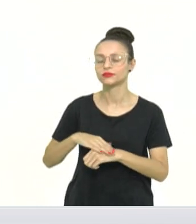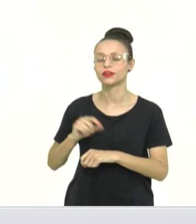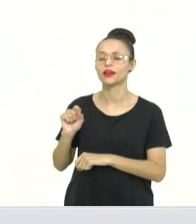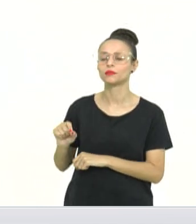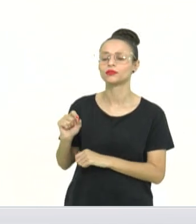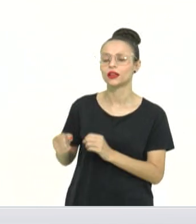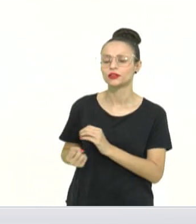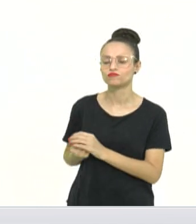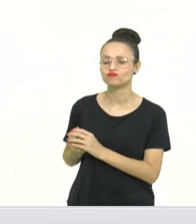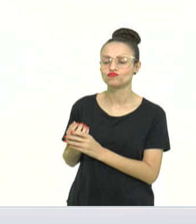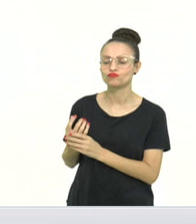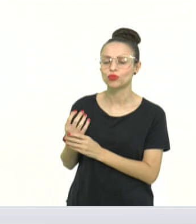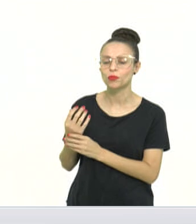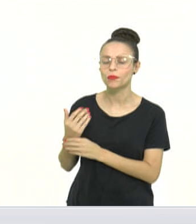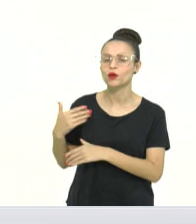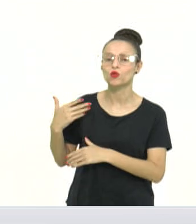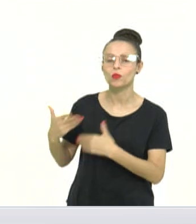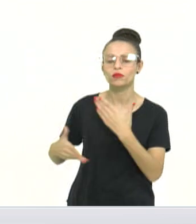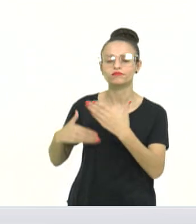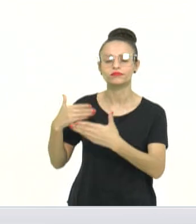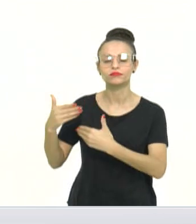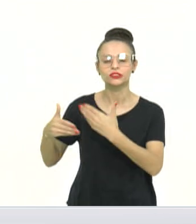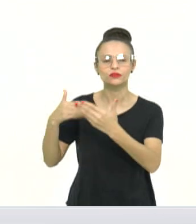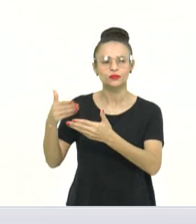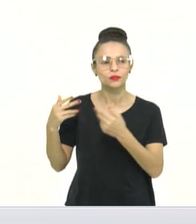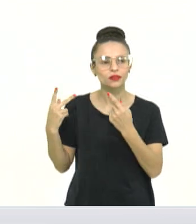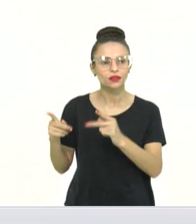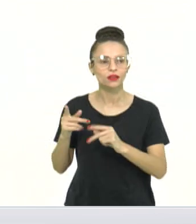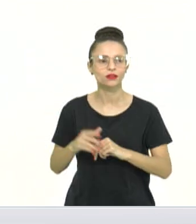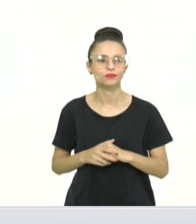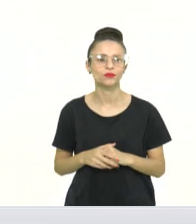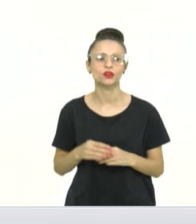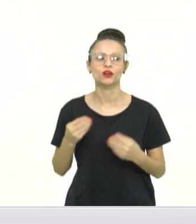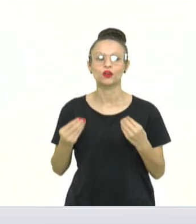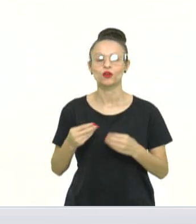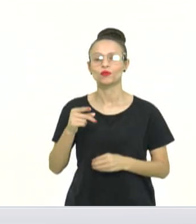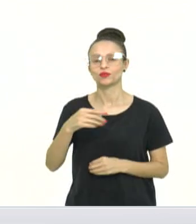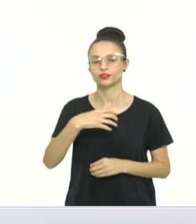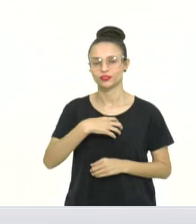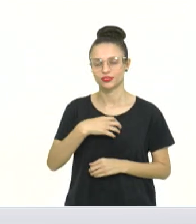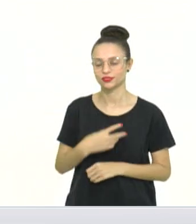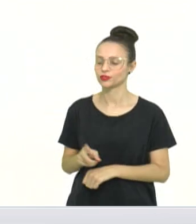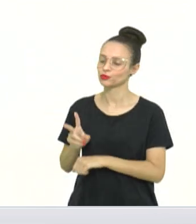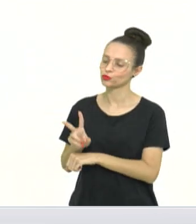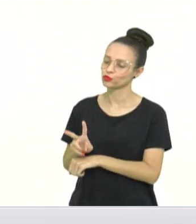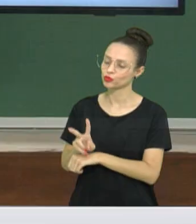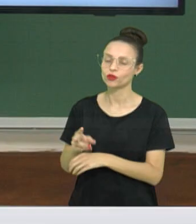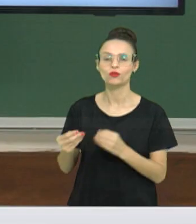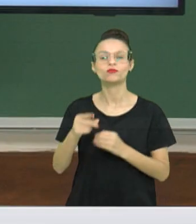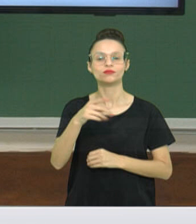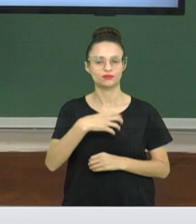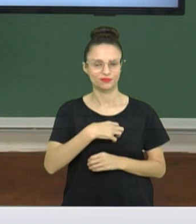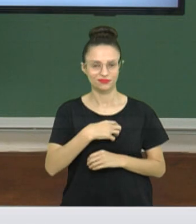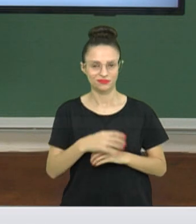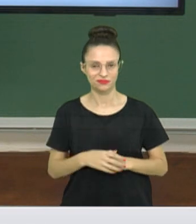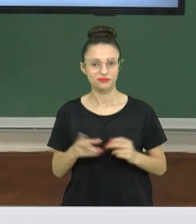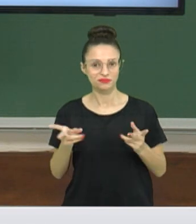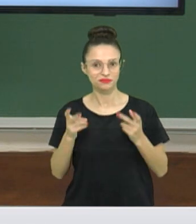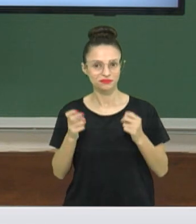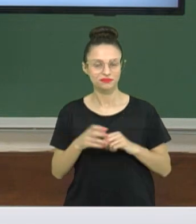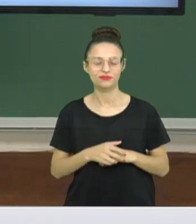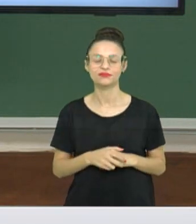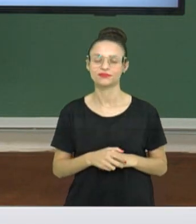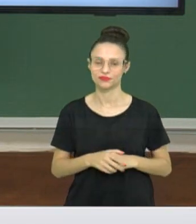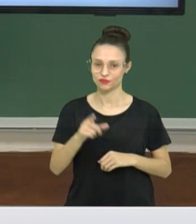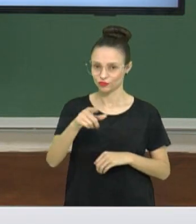produção, o desenvolvimento da planta, como você se sente quando está cuidando dela. Percebe?